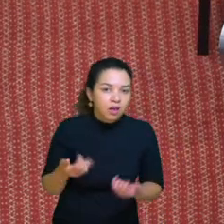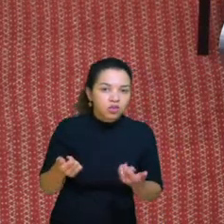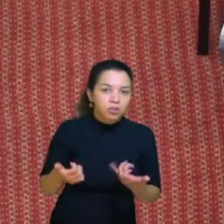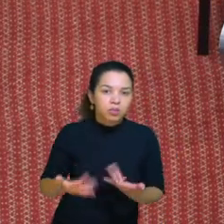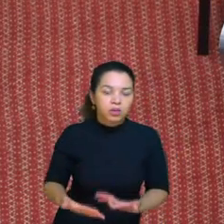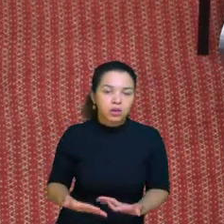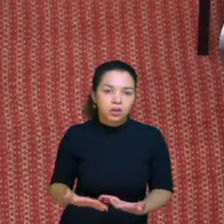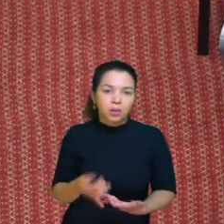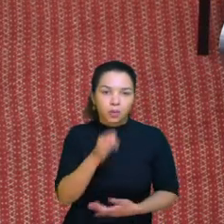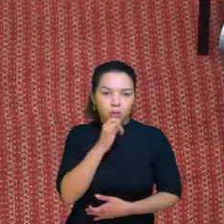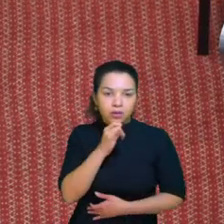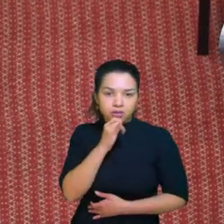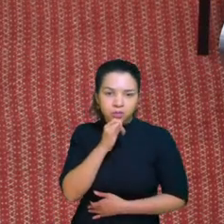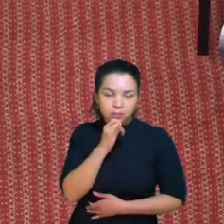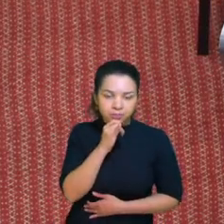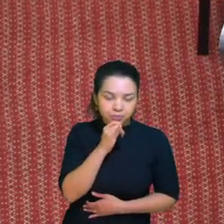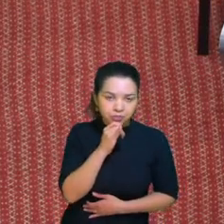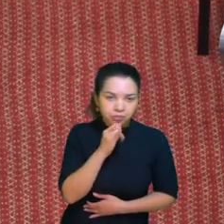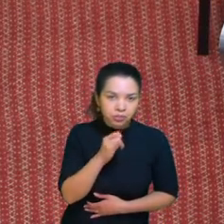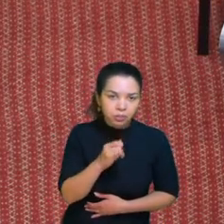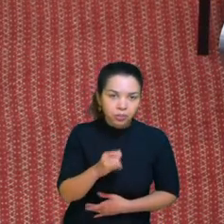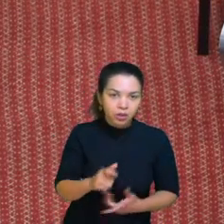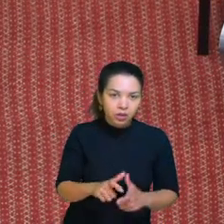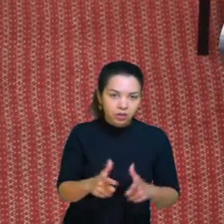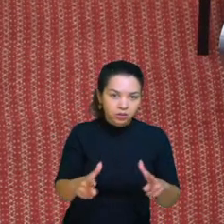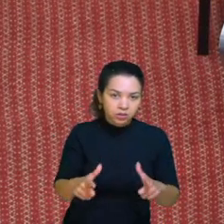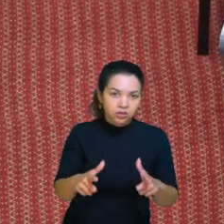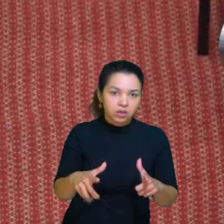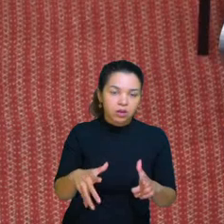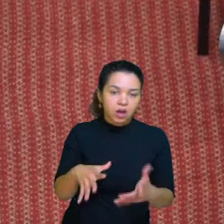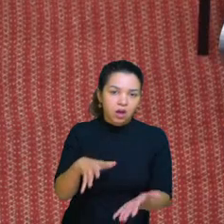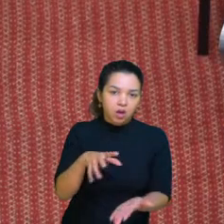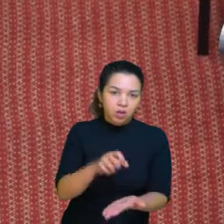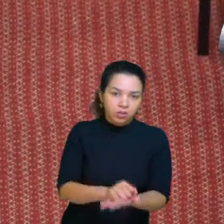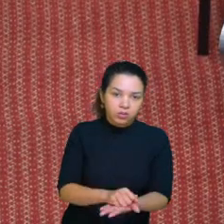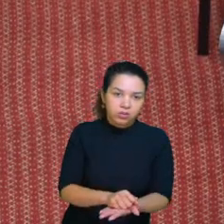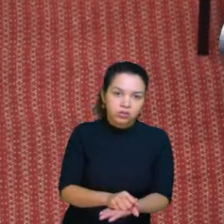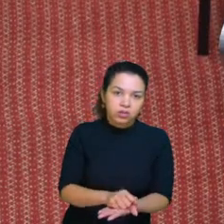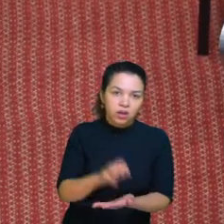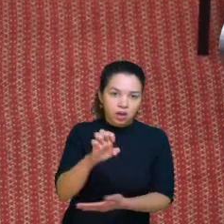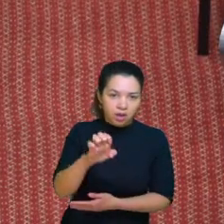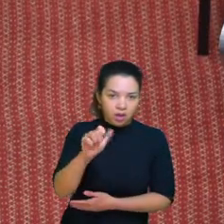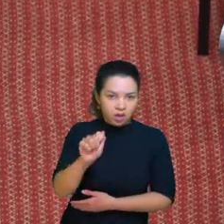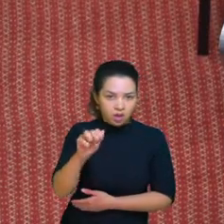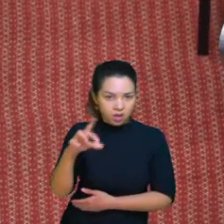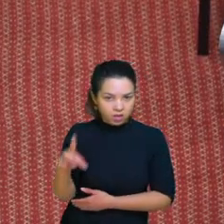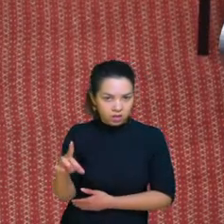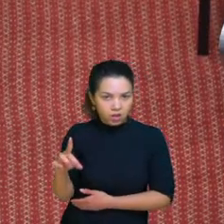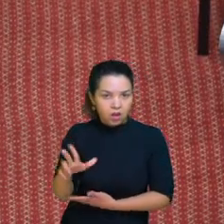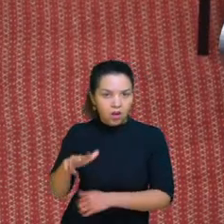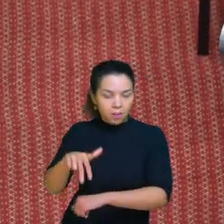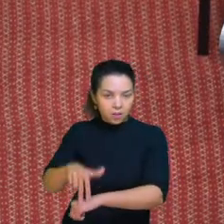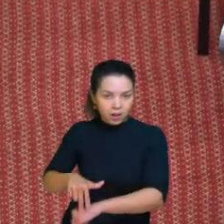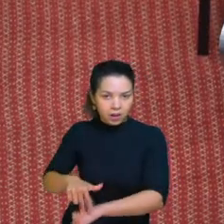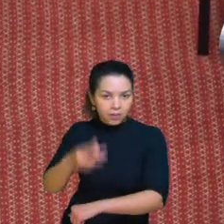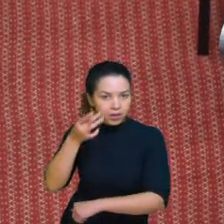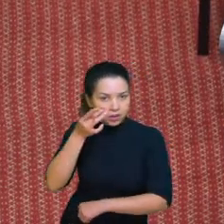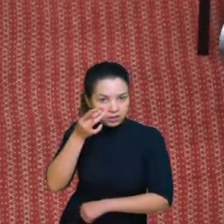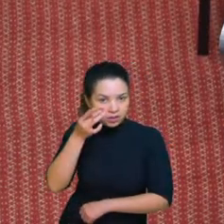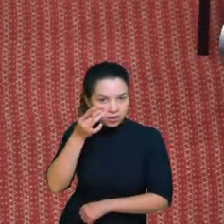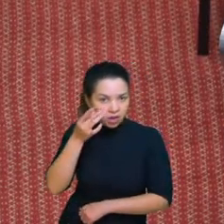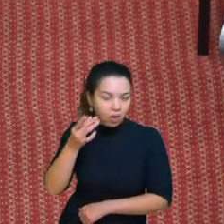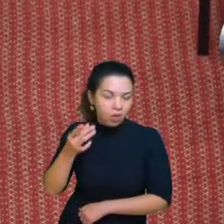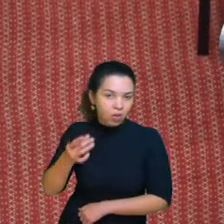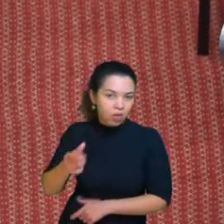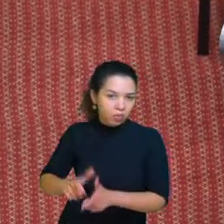no no item dois né o crescimento das matrículas aumentou em AD e não foi tão grande no presencial mas assim aumentou